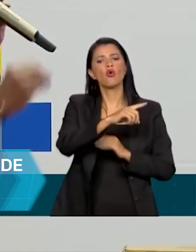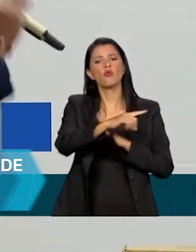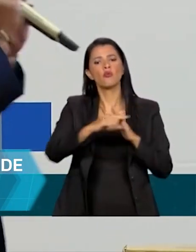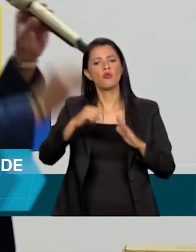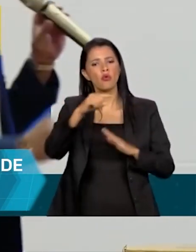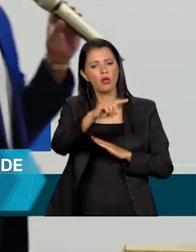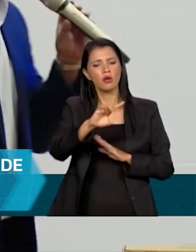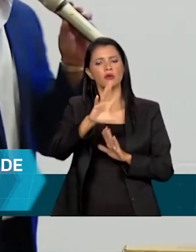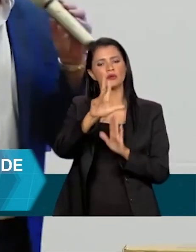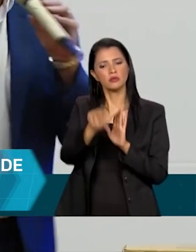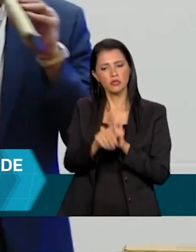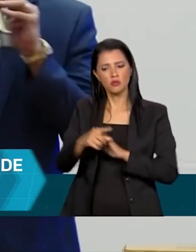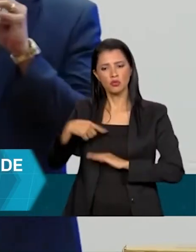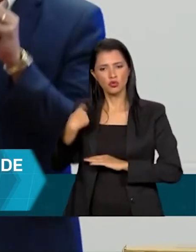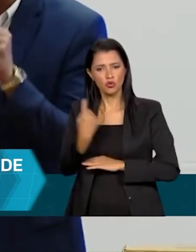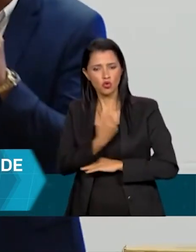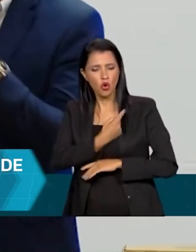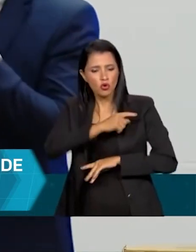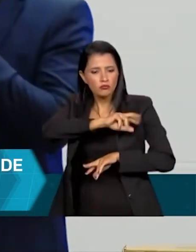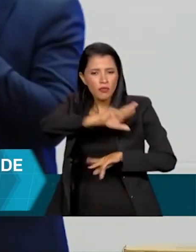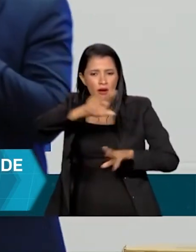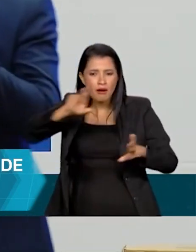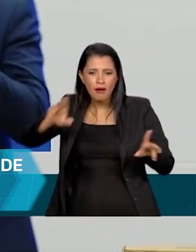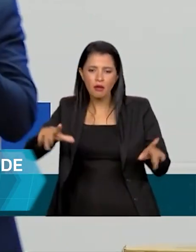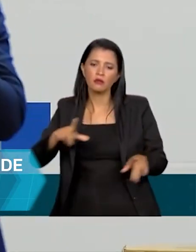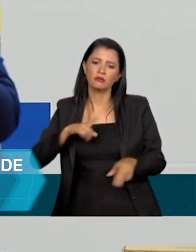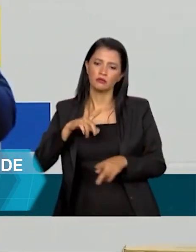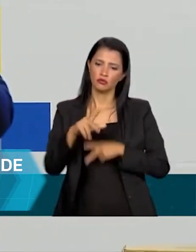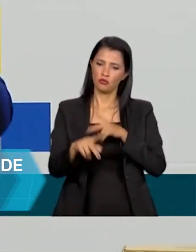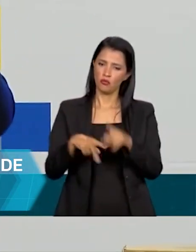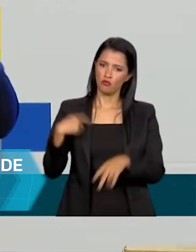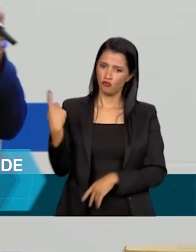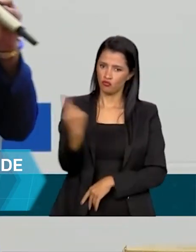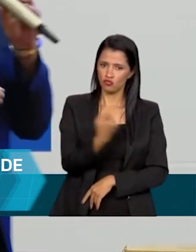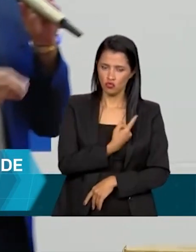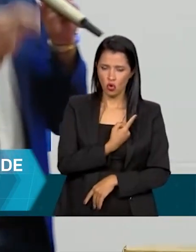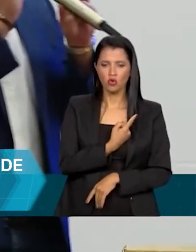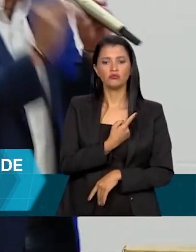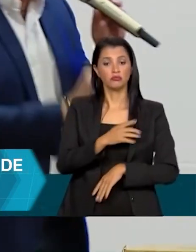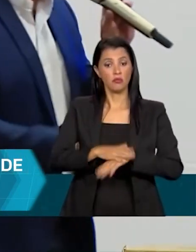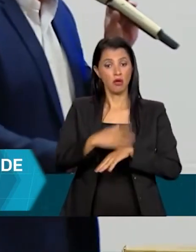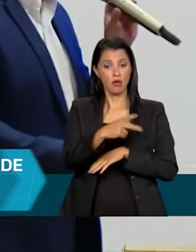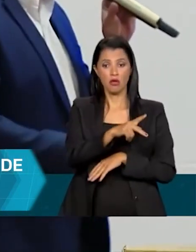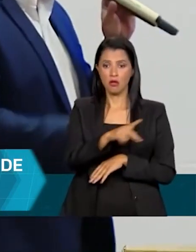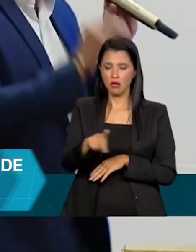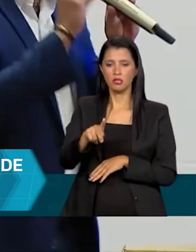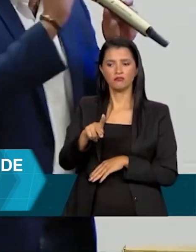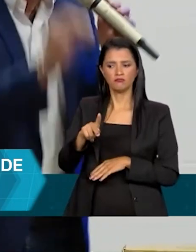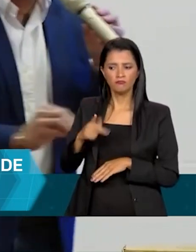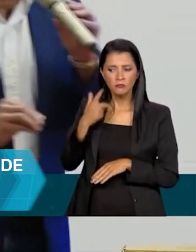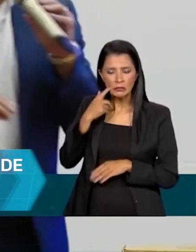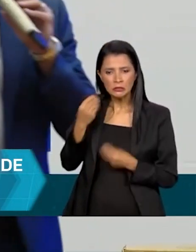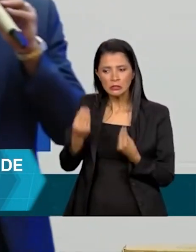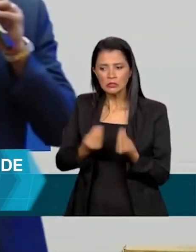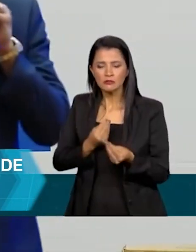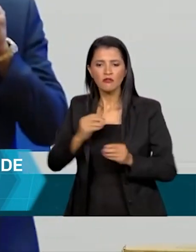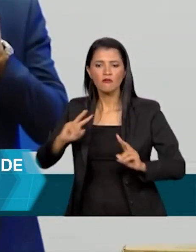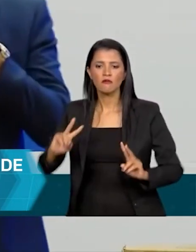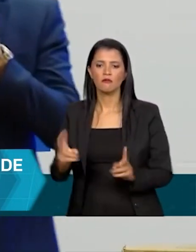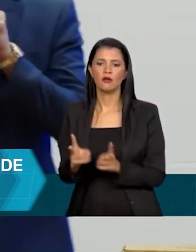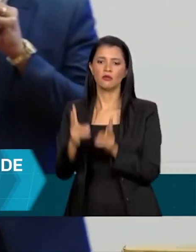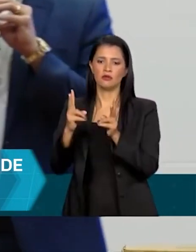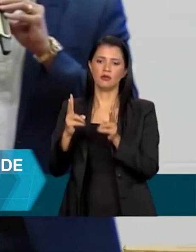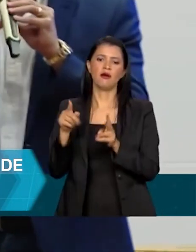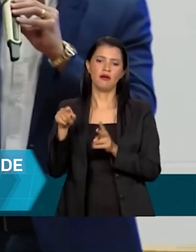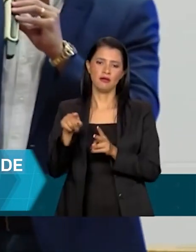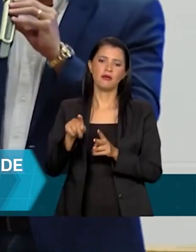simbologia da nossa diversidade, dos nossos povos, e que ele tem buscado valorizar isso muito no seu